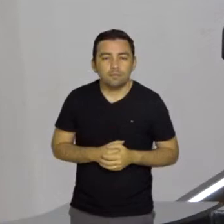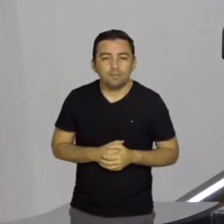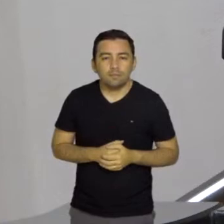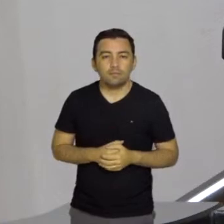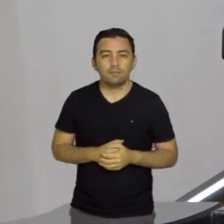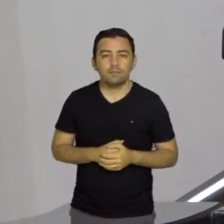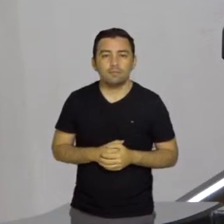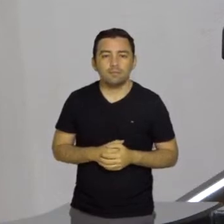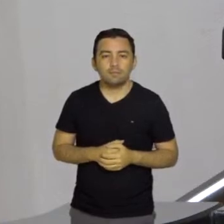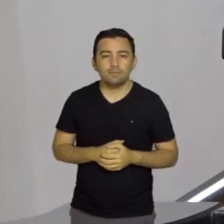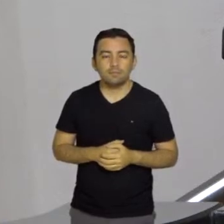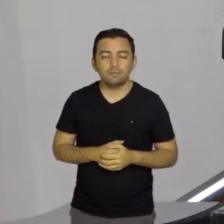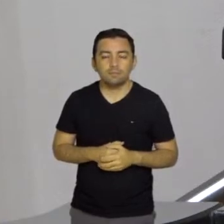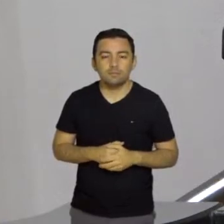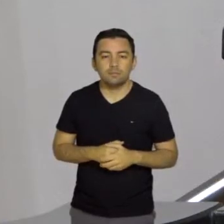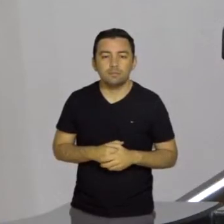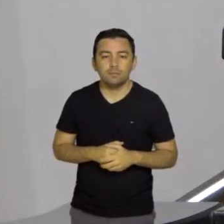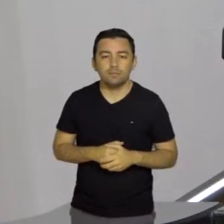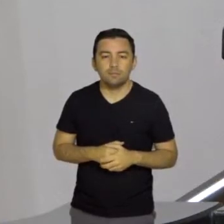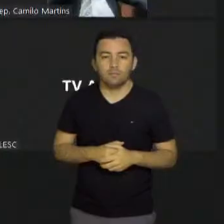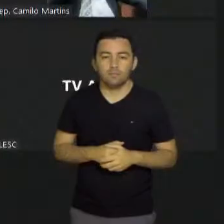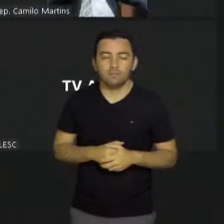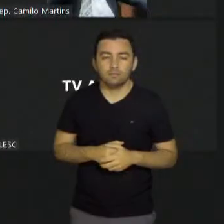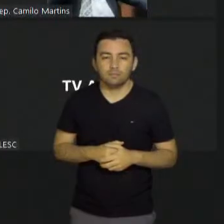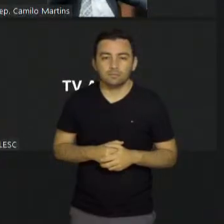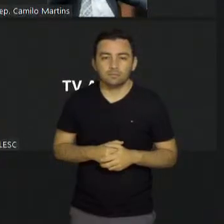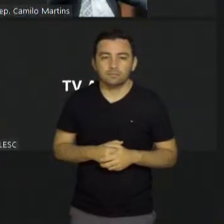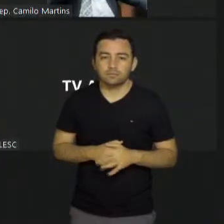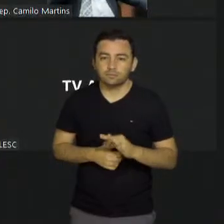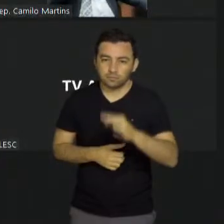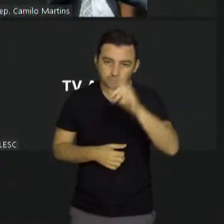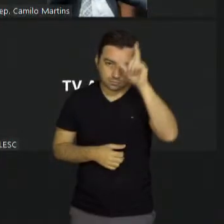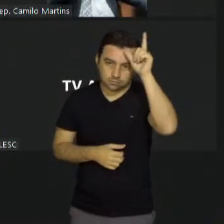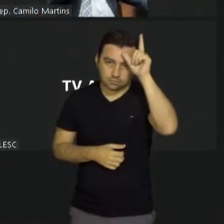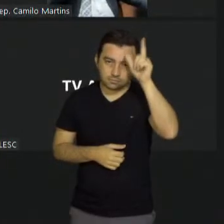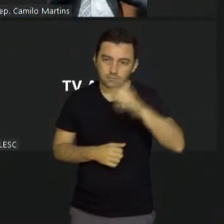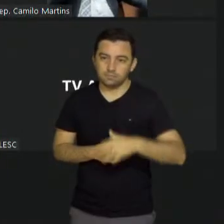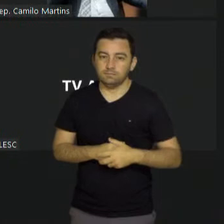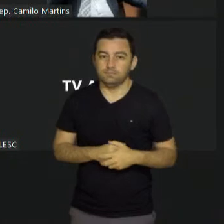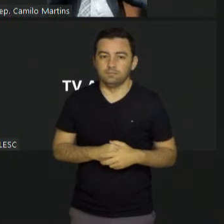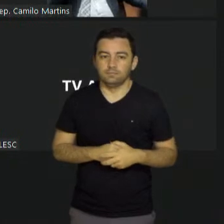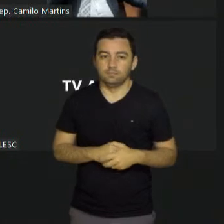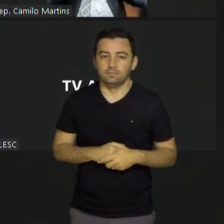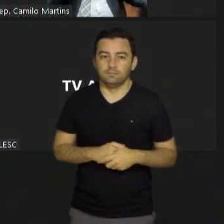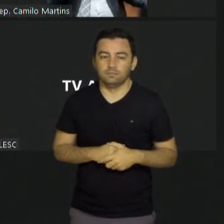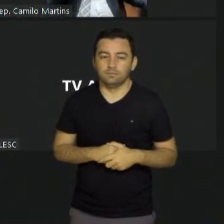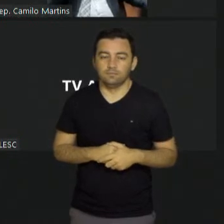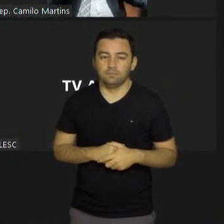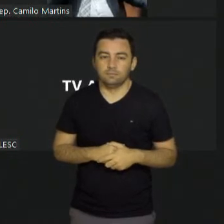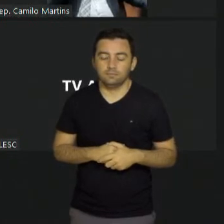Lima está pedindo uma parte. Deputado Sargento Lima, ouça Vossa Excelência.